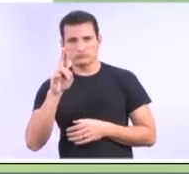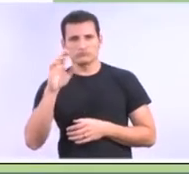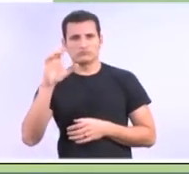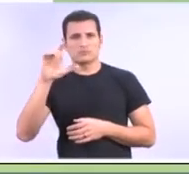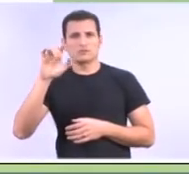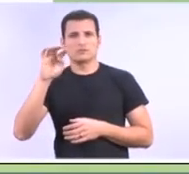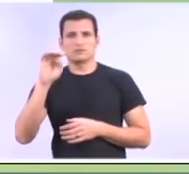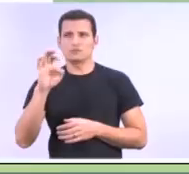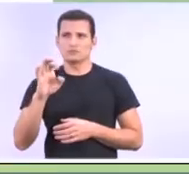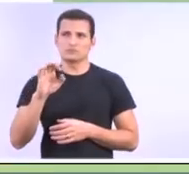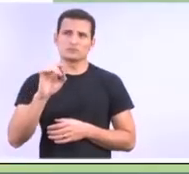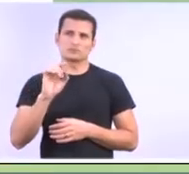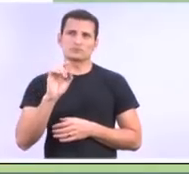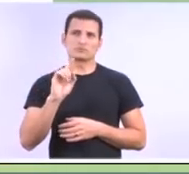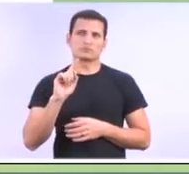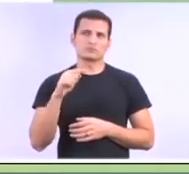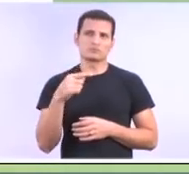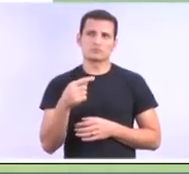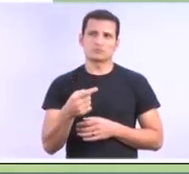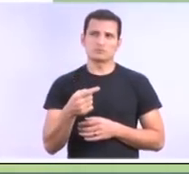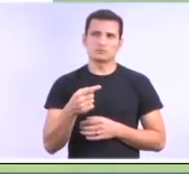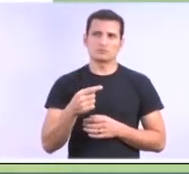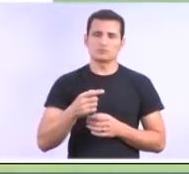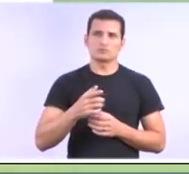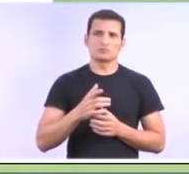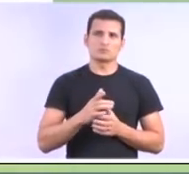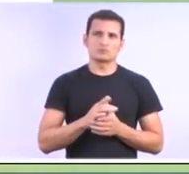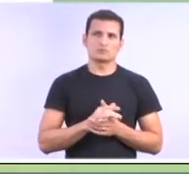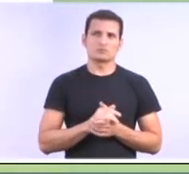que depois, vamos tentar